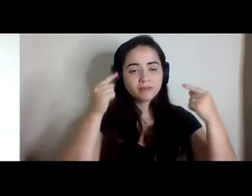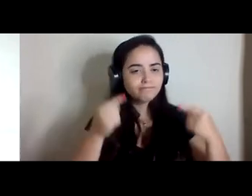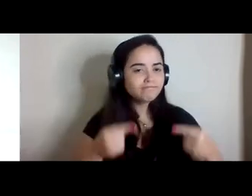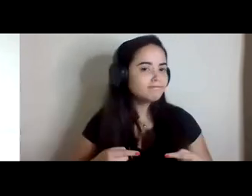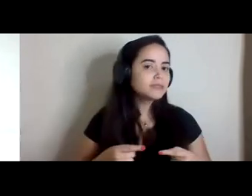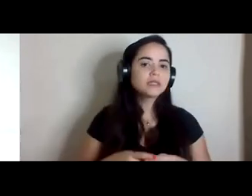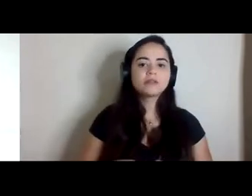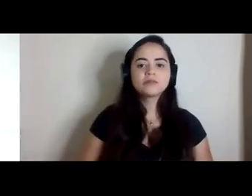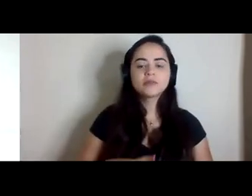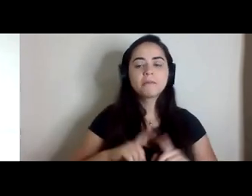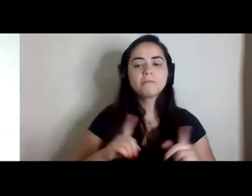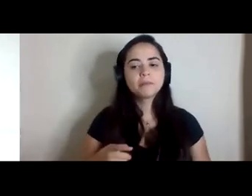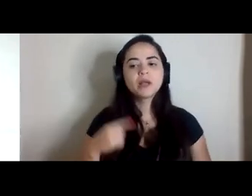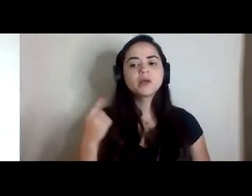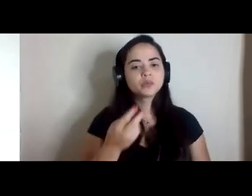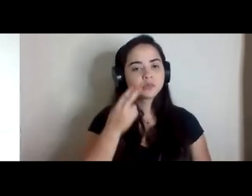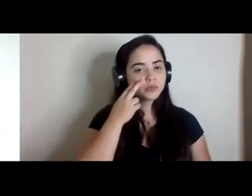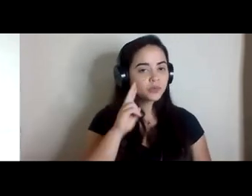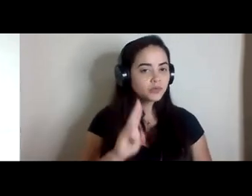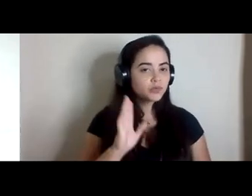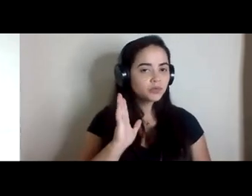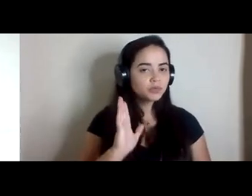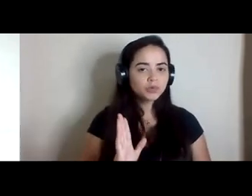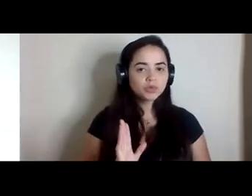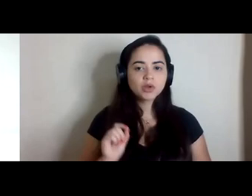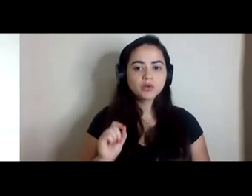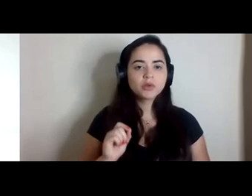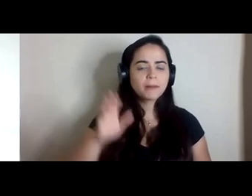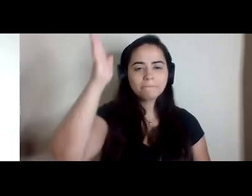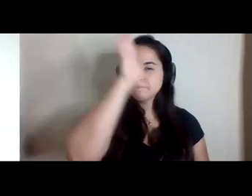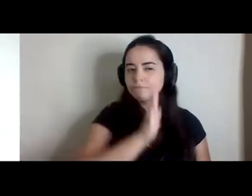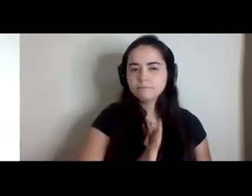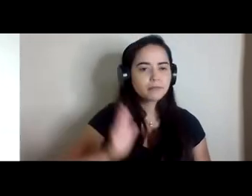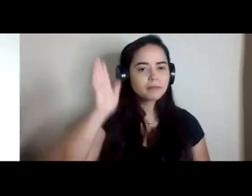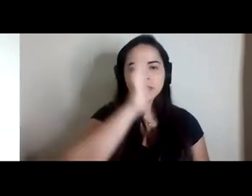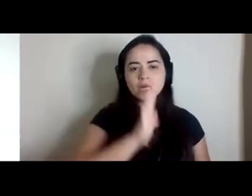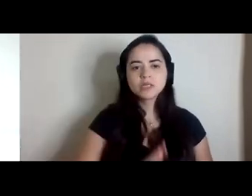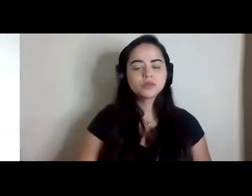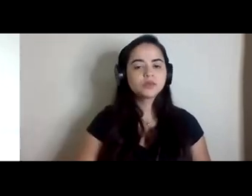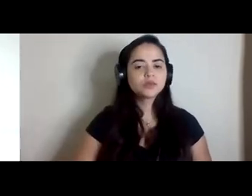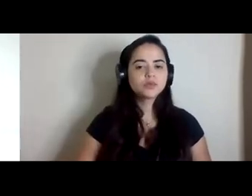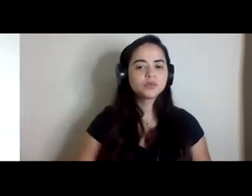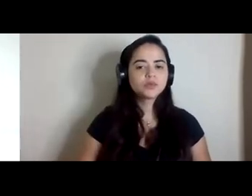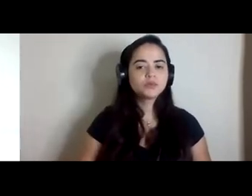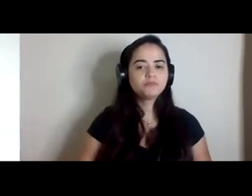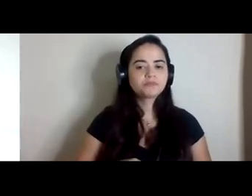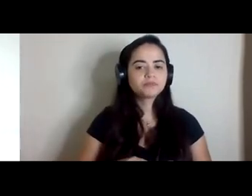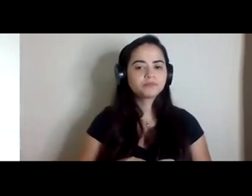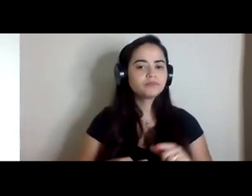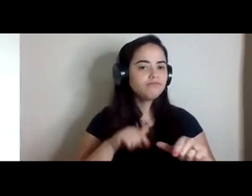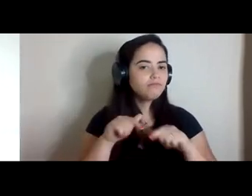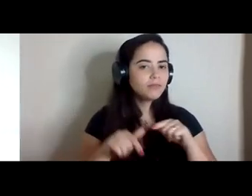gente tem visto, como a Poliana também disse, né? Em todo o país, uma produção